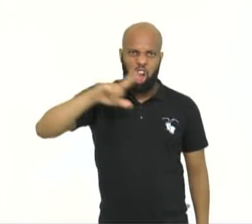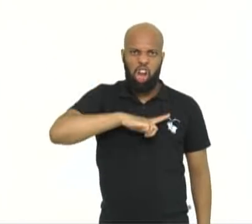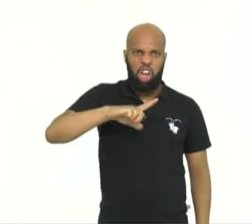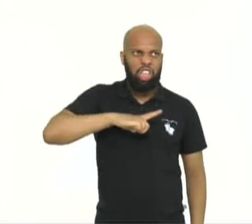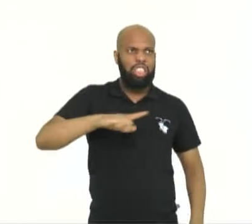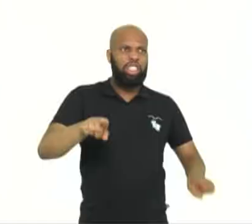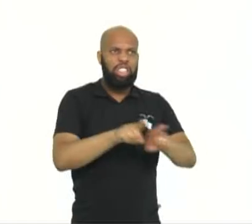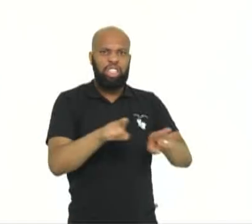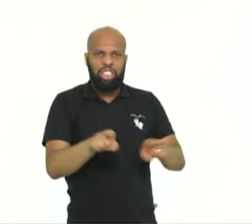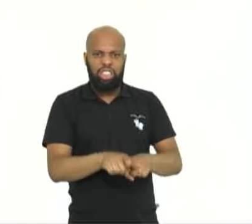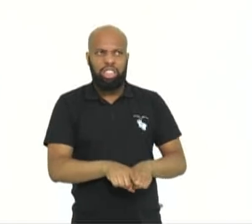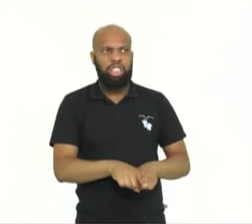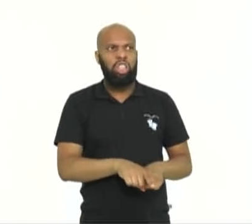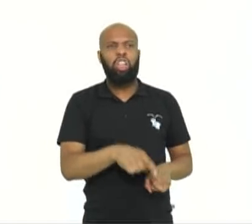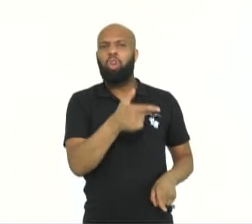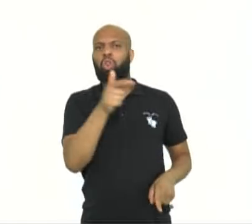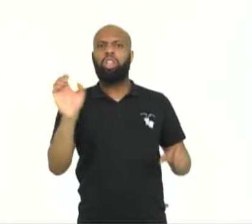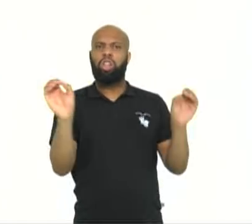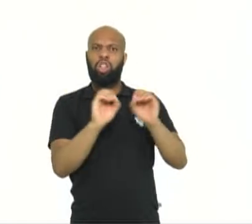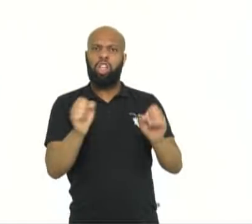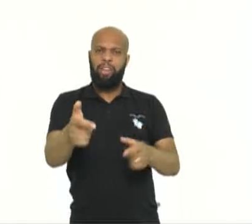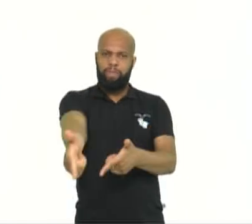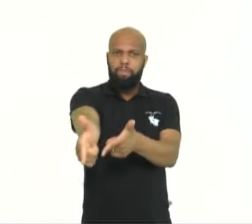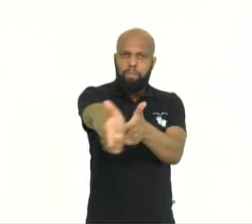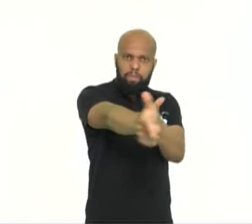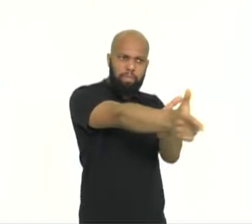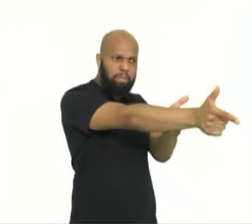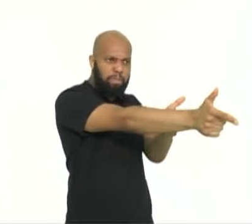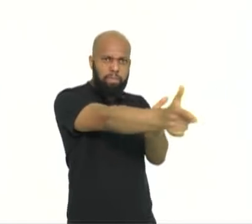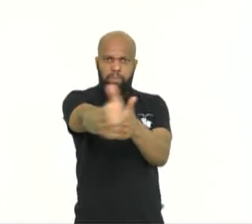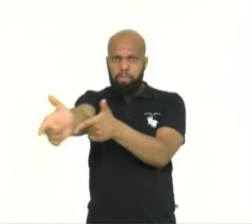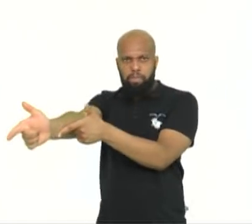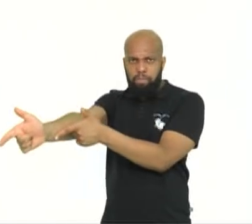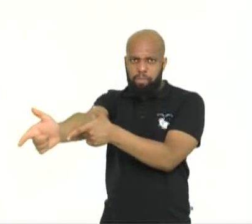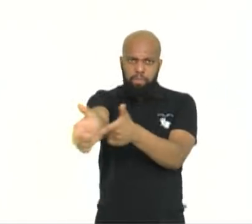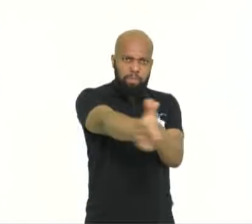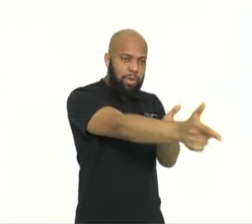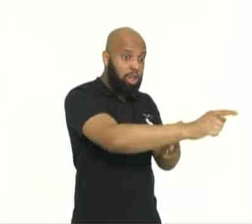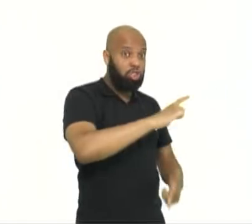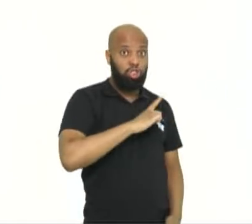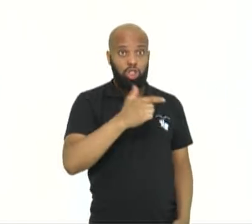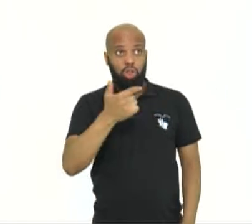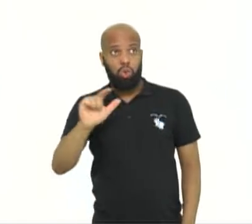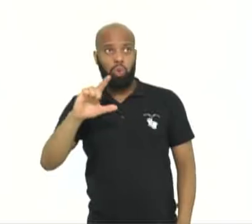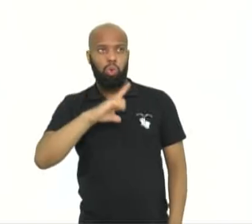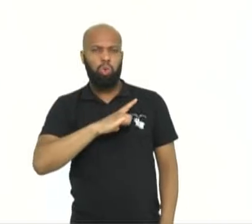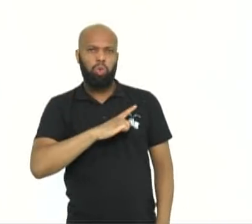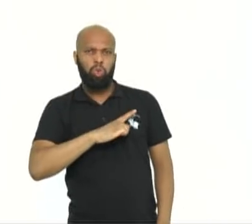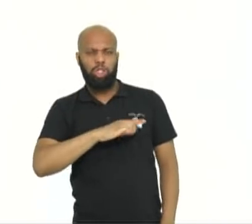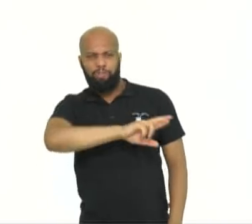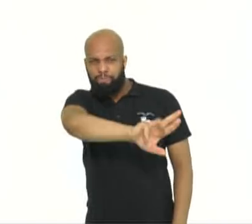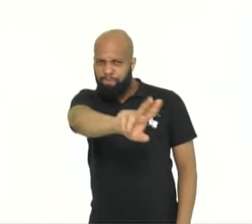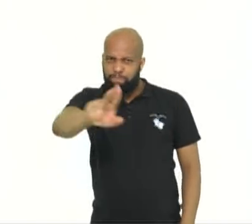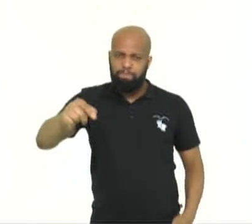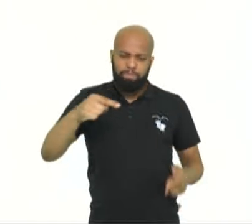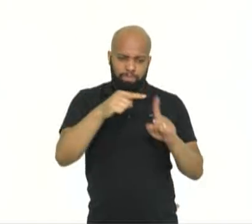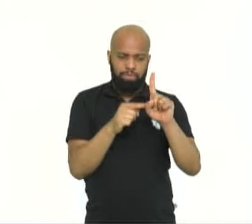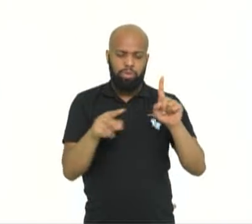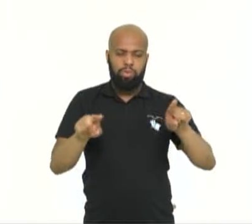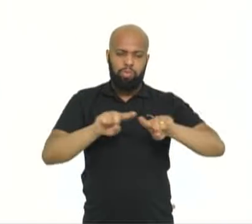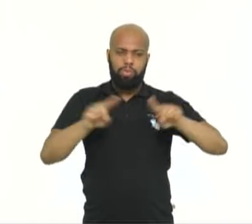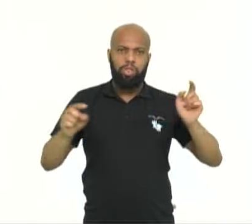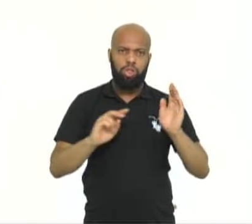garruchas, que nem tinham tido tempo de carregar de pólvora, outros com boleadeiras, mas todos de